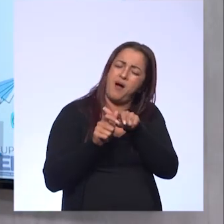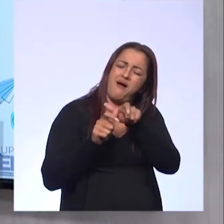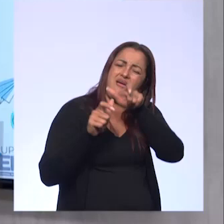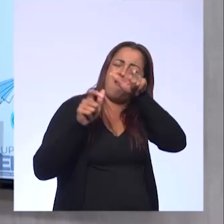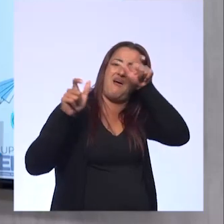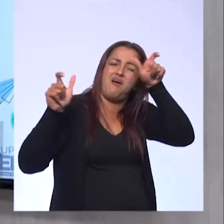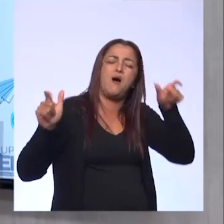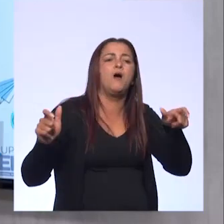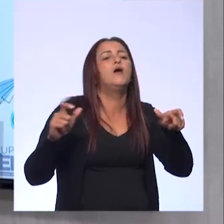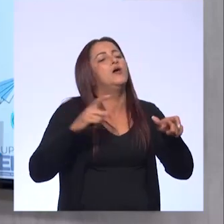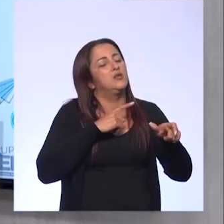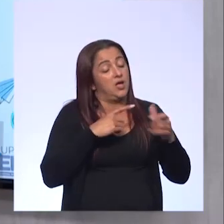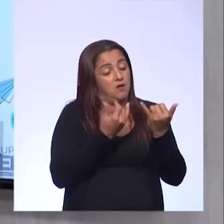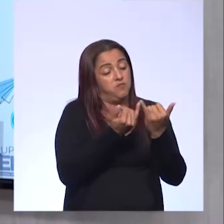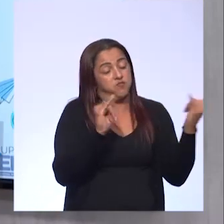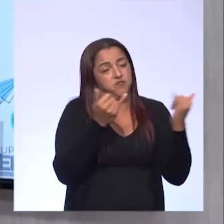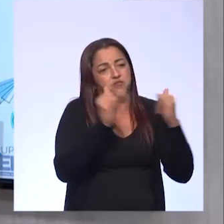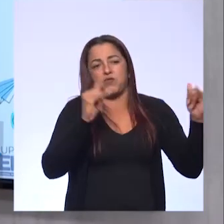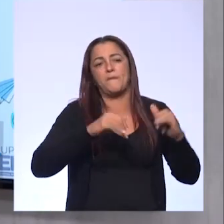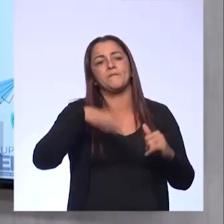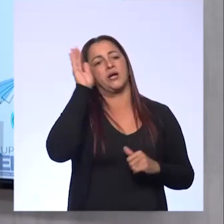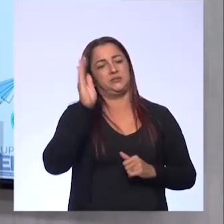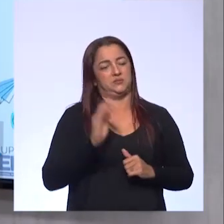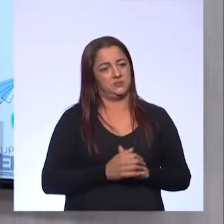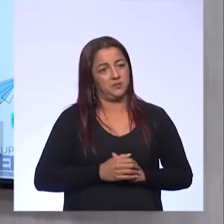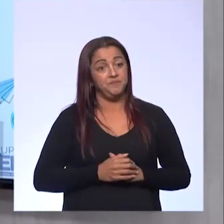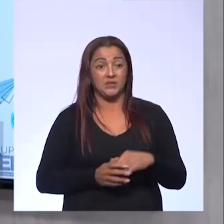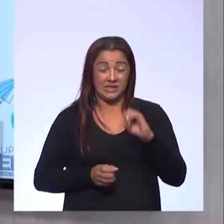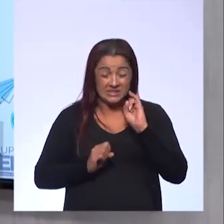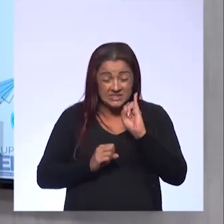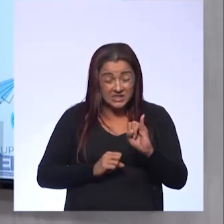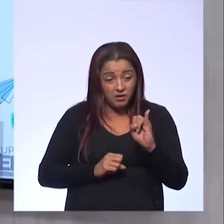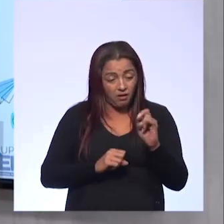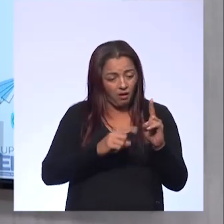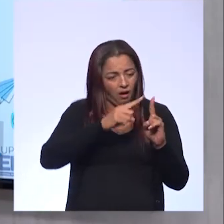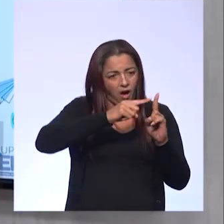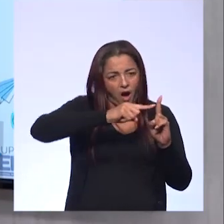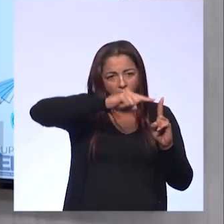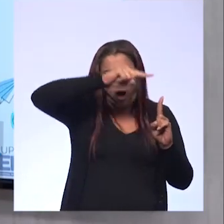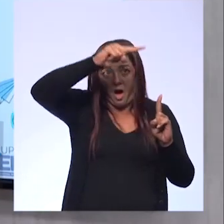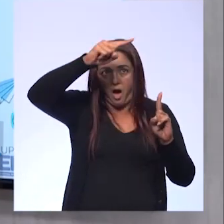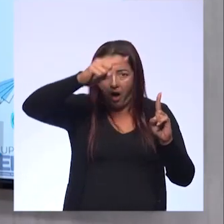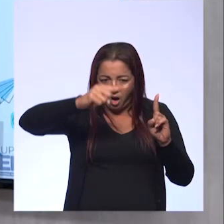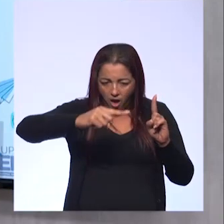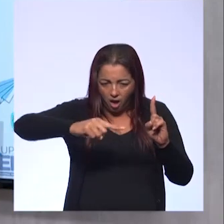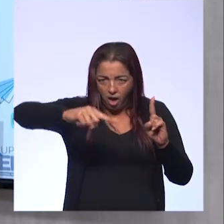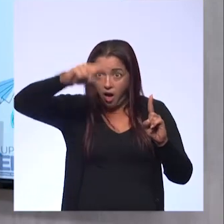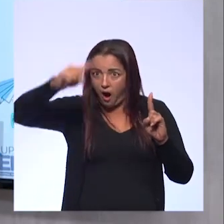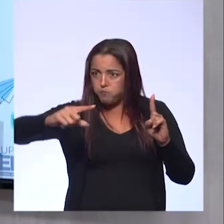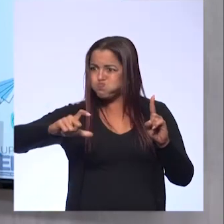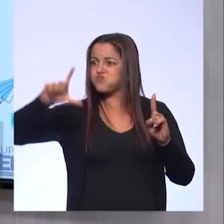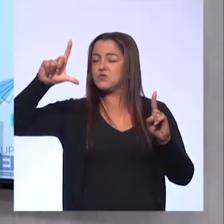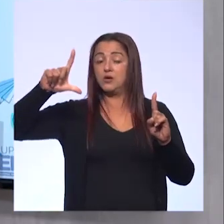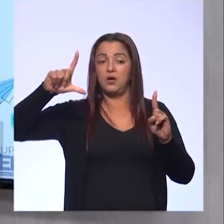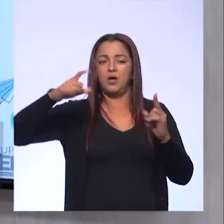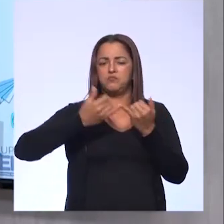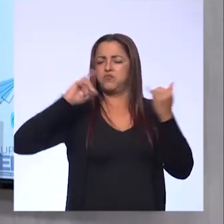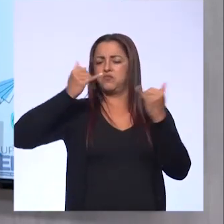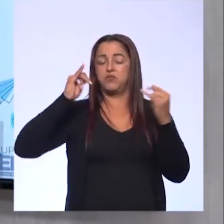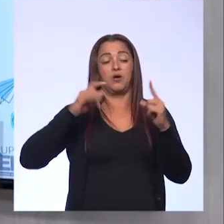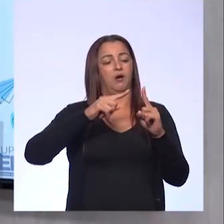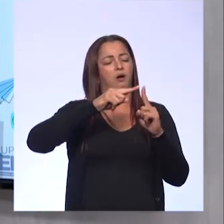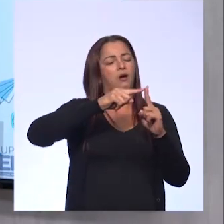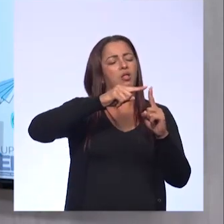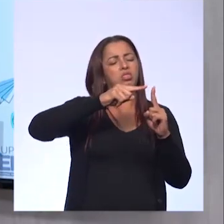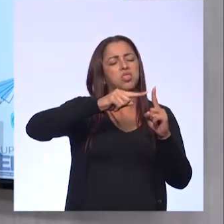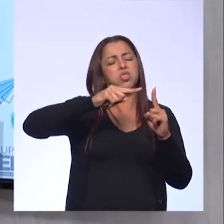onda mais energia Ela carrega se ela tem uma pessoa de menor menos energia eu consigo te convencer isso